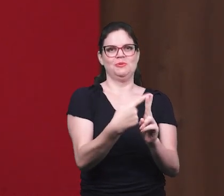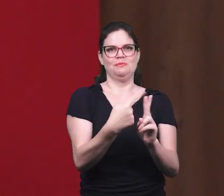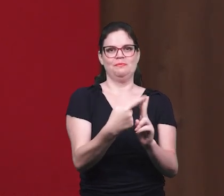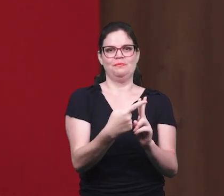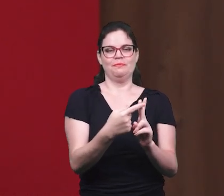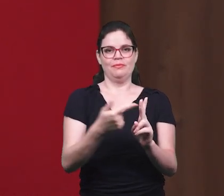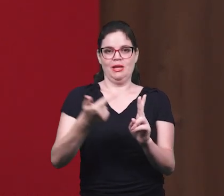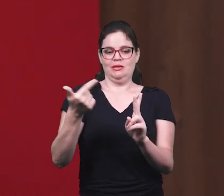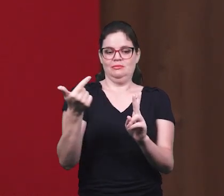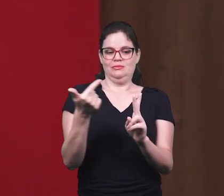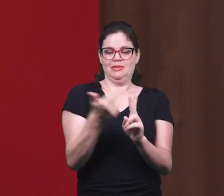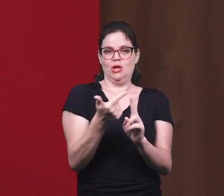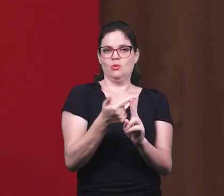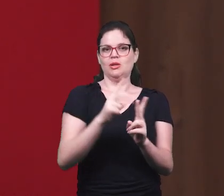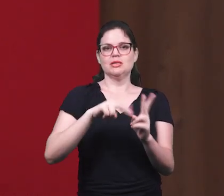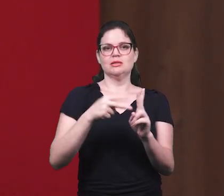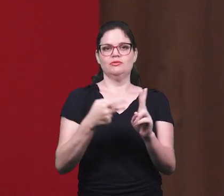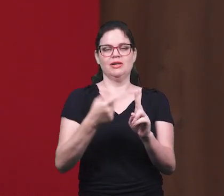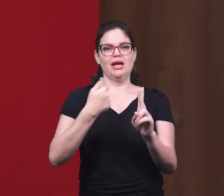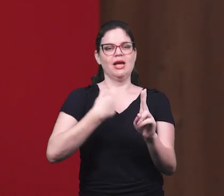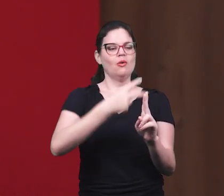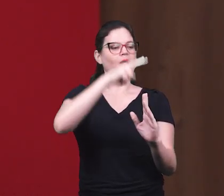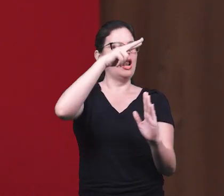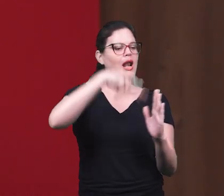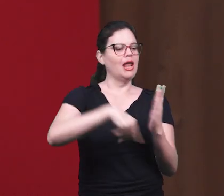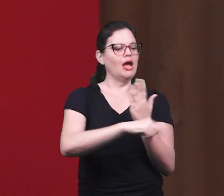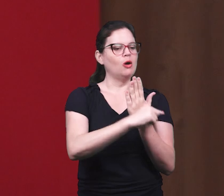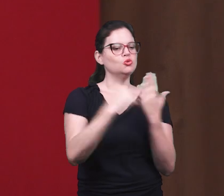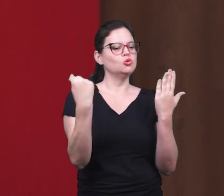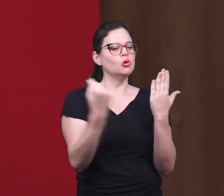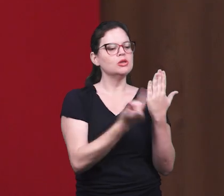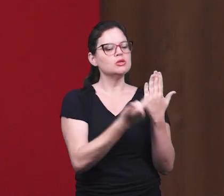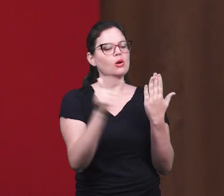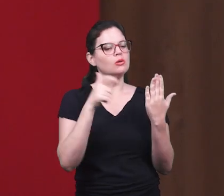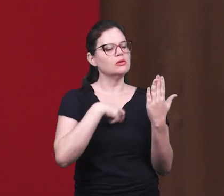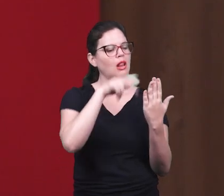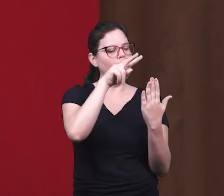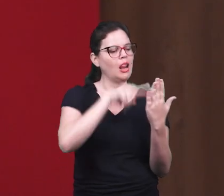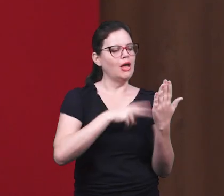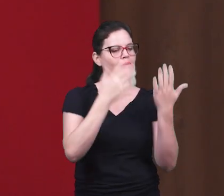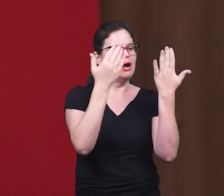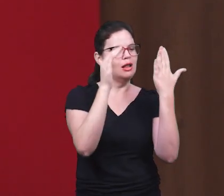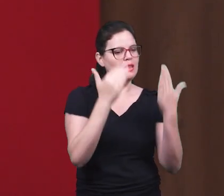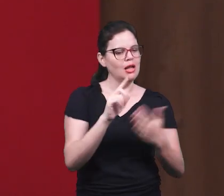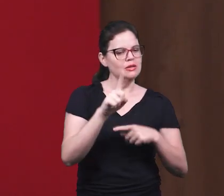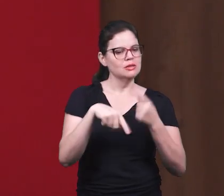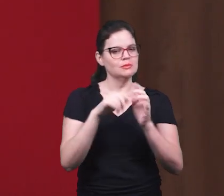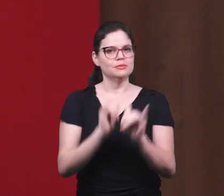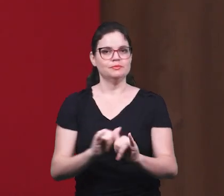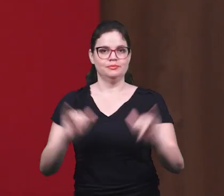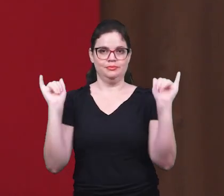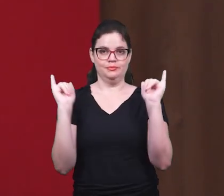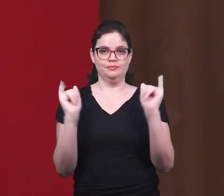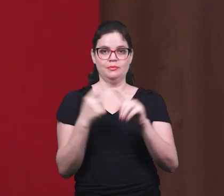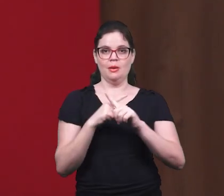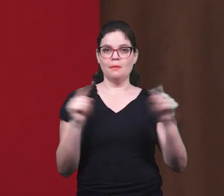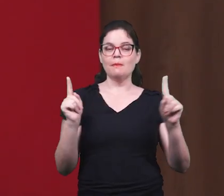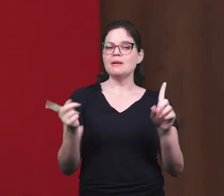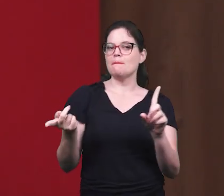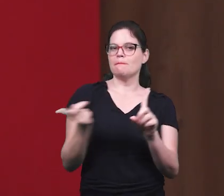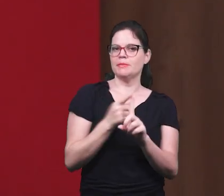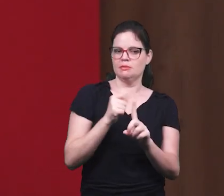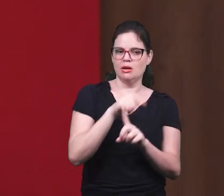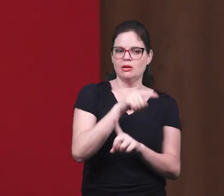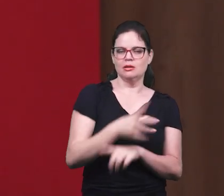ela pega outros autores e faz uma análise de outros autores. Então, agora como fonte